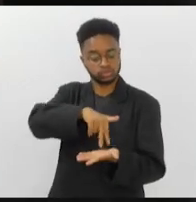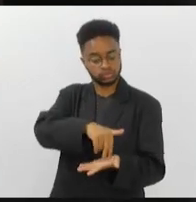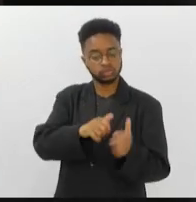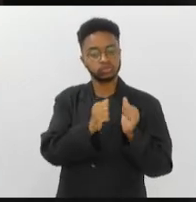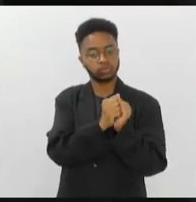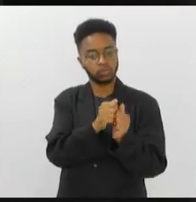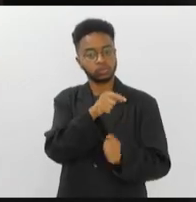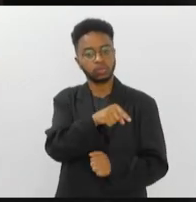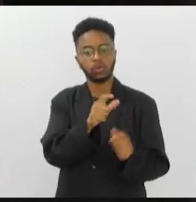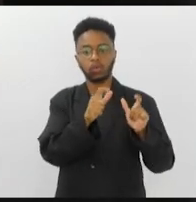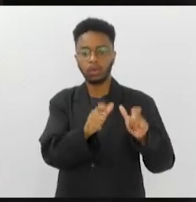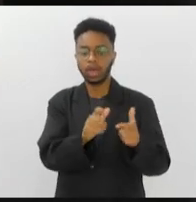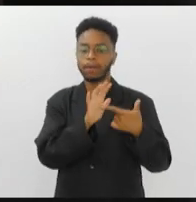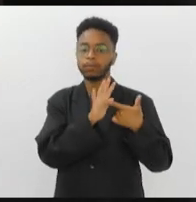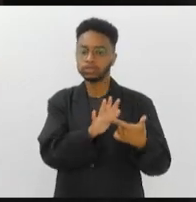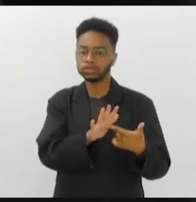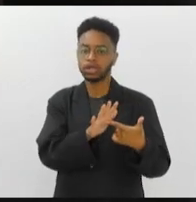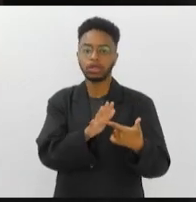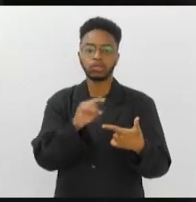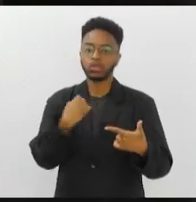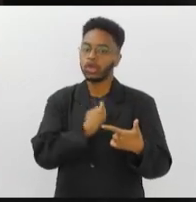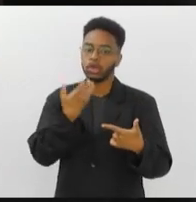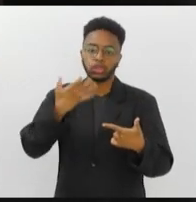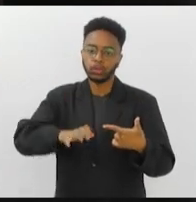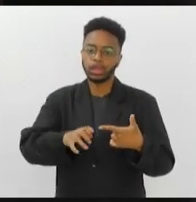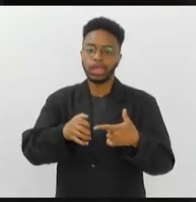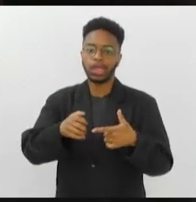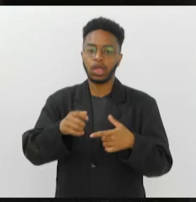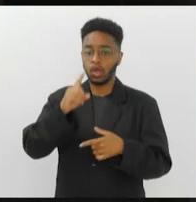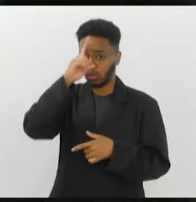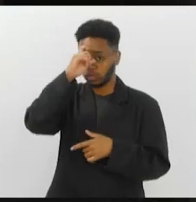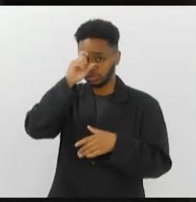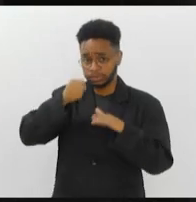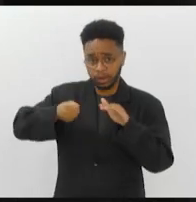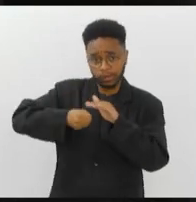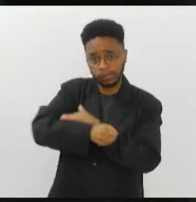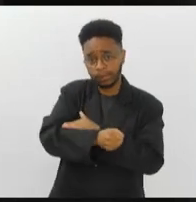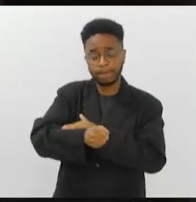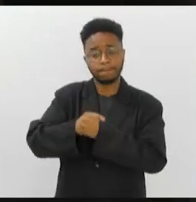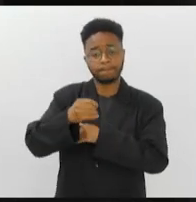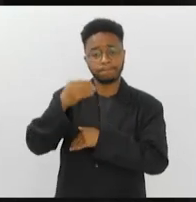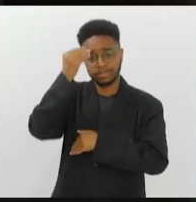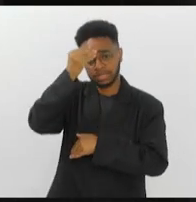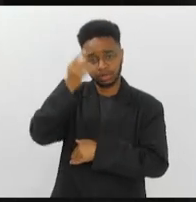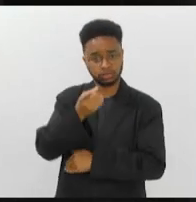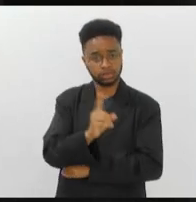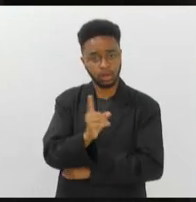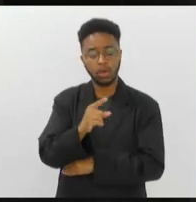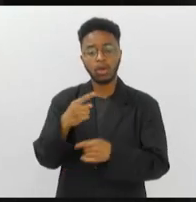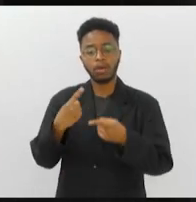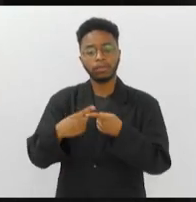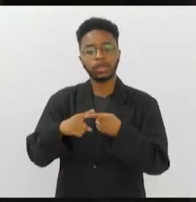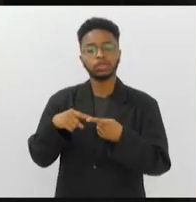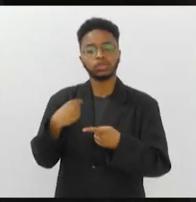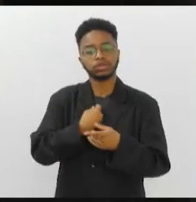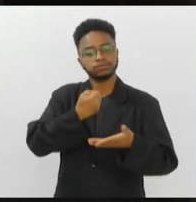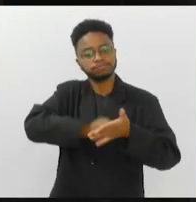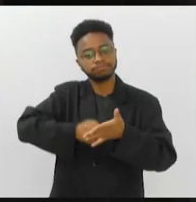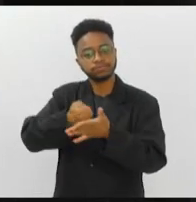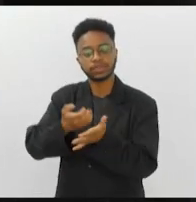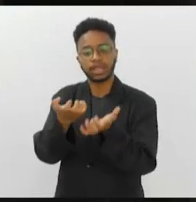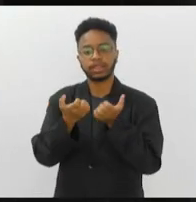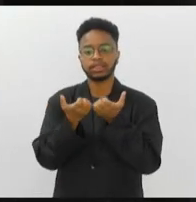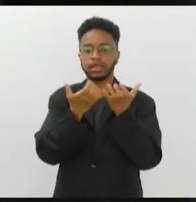dizendo não aos manicômios, manicômios nunca mais, nenhum passo atrás. A gente está em busca do direito dessa população